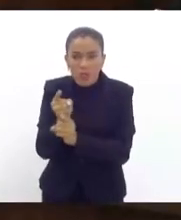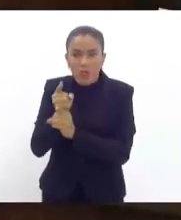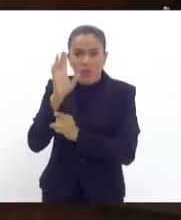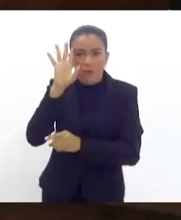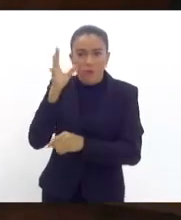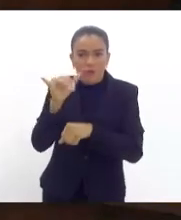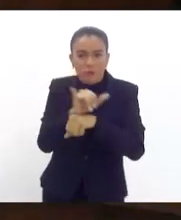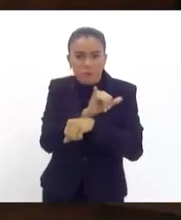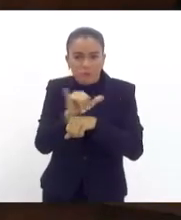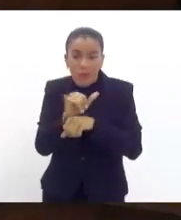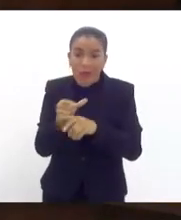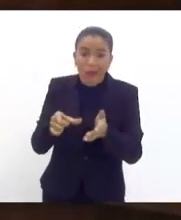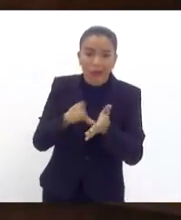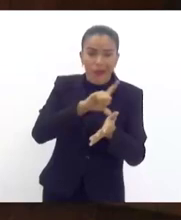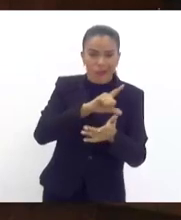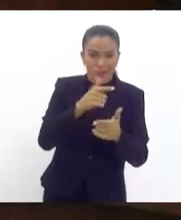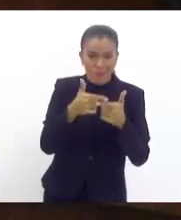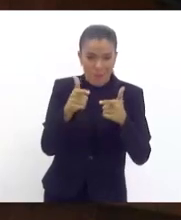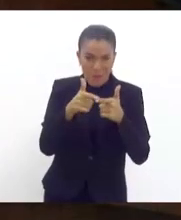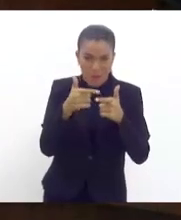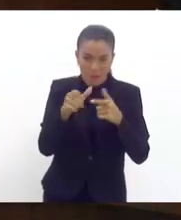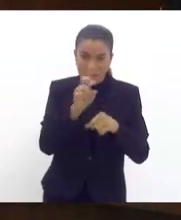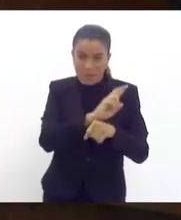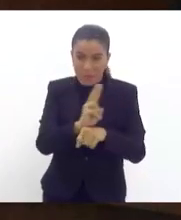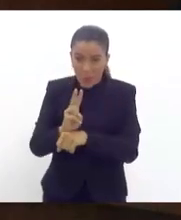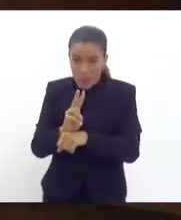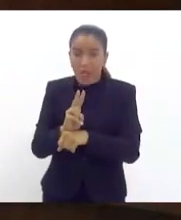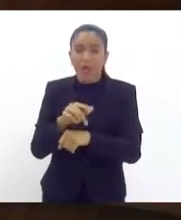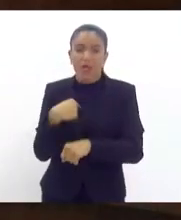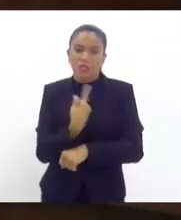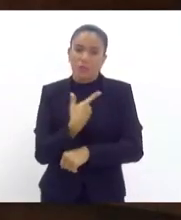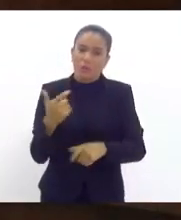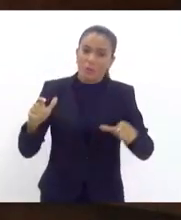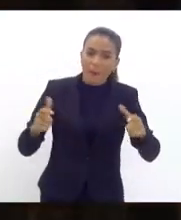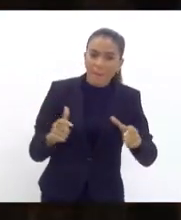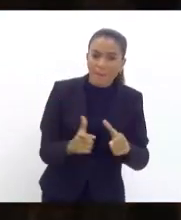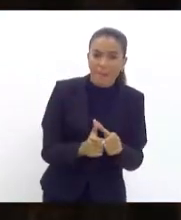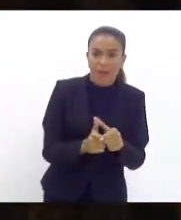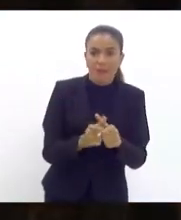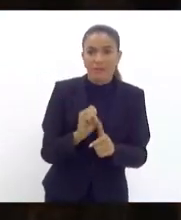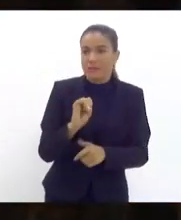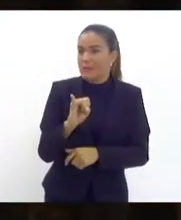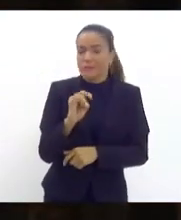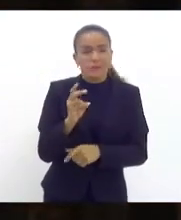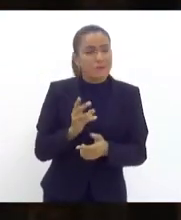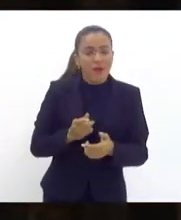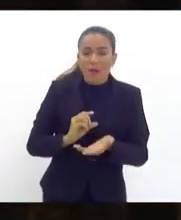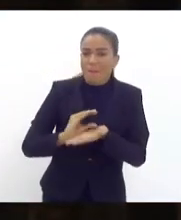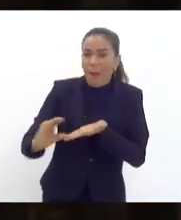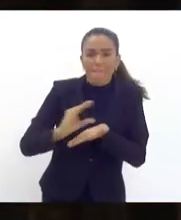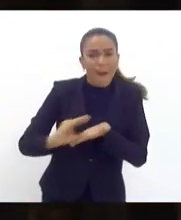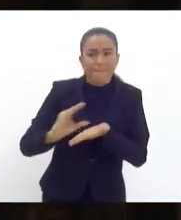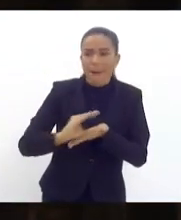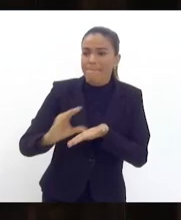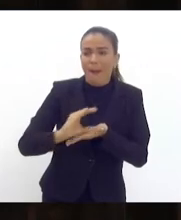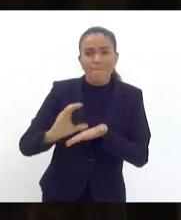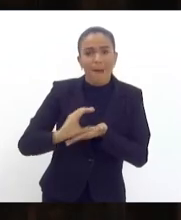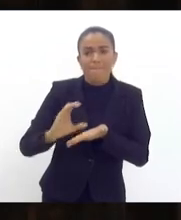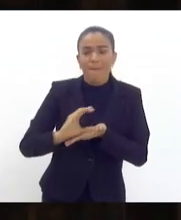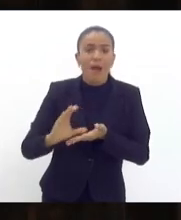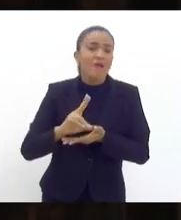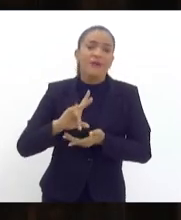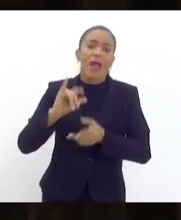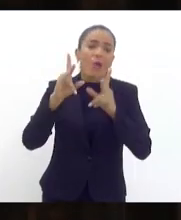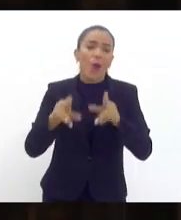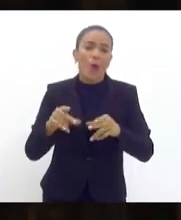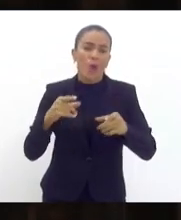antes de virar um problema de segurança a gente possa reduzir isso tá senão a gente vai sempre investir investir investir e é como se fosse uma